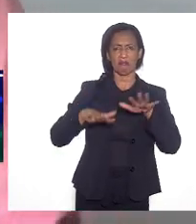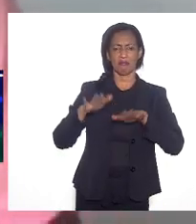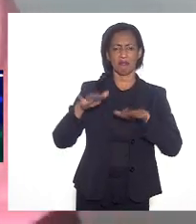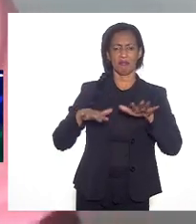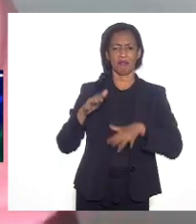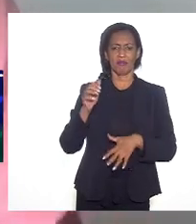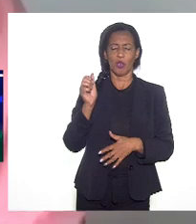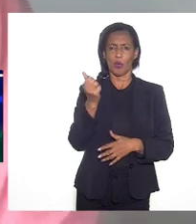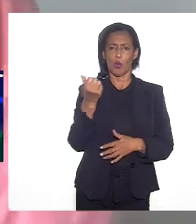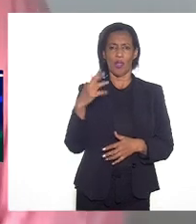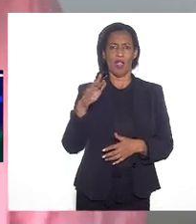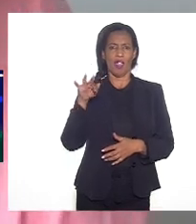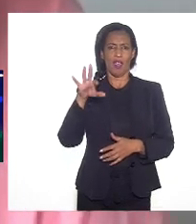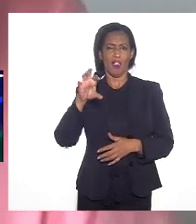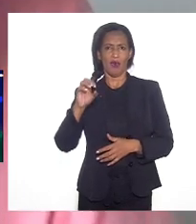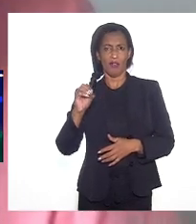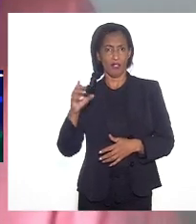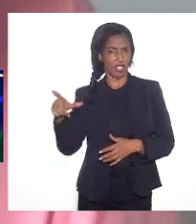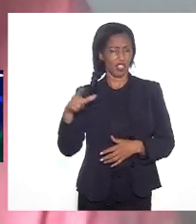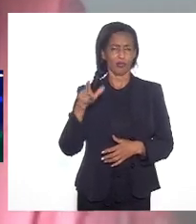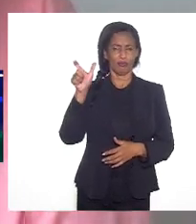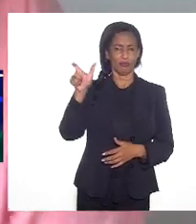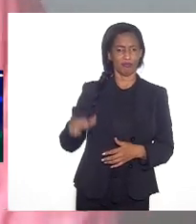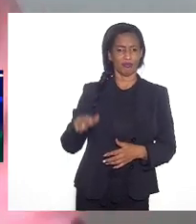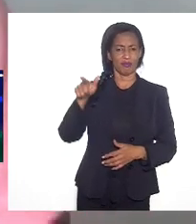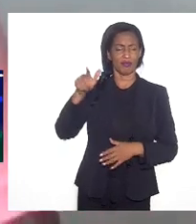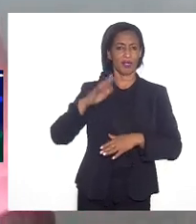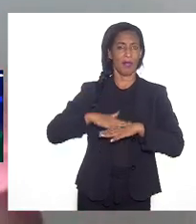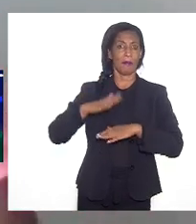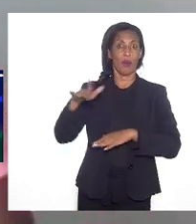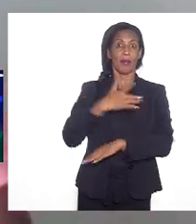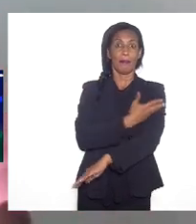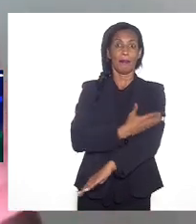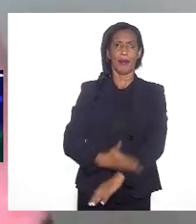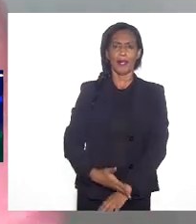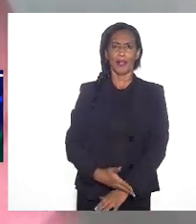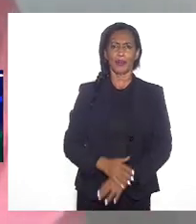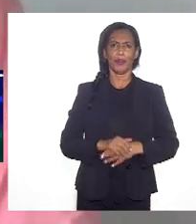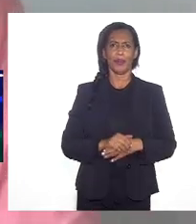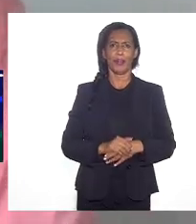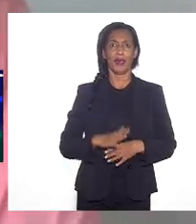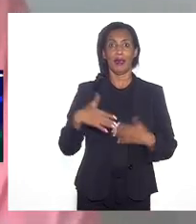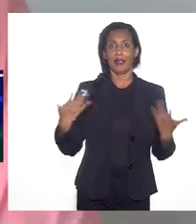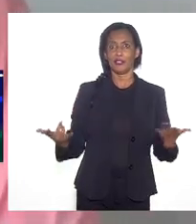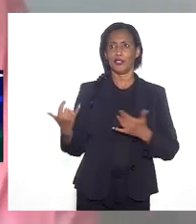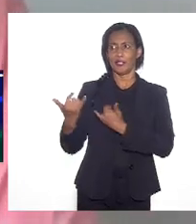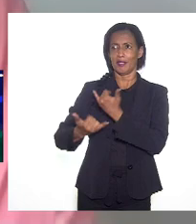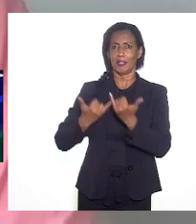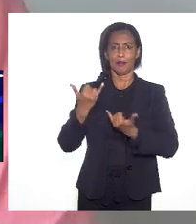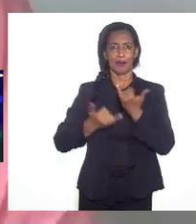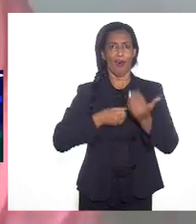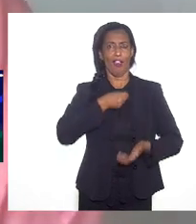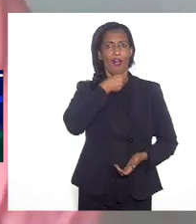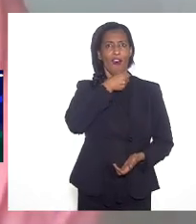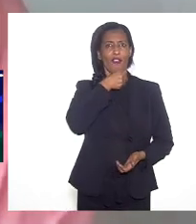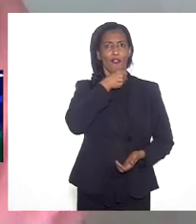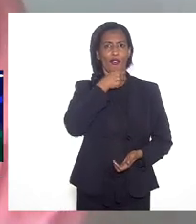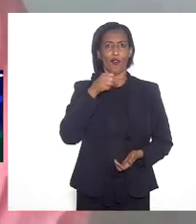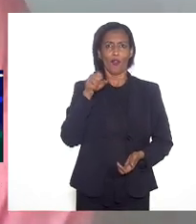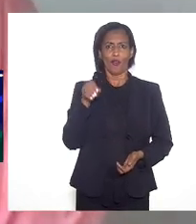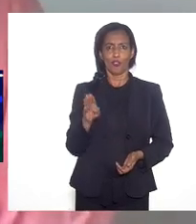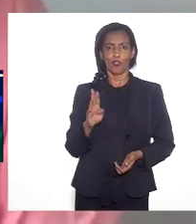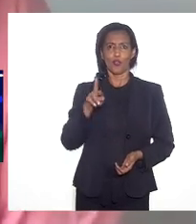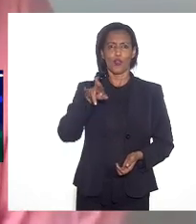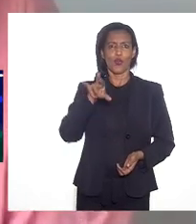fresco tendo seus tons a sépias, em sua maioria brancos, né? A gente até brincou a época que o avô do Bruno Dauari devia estar